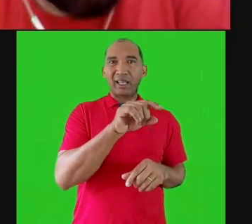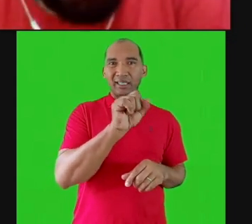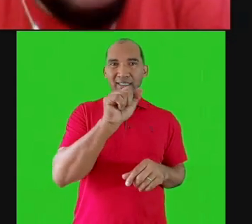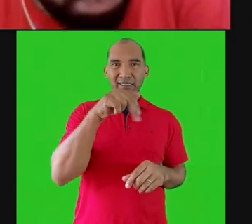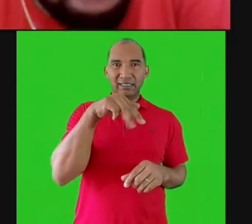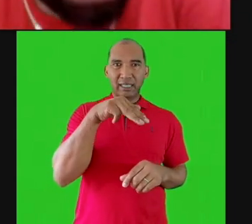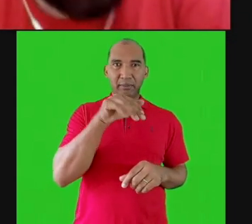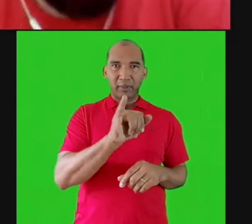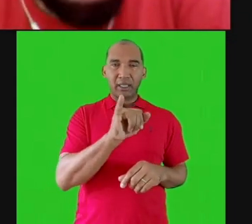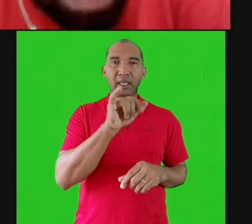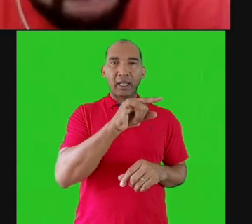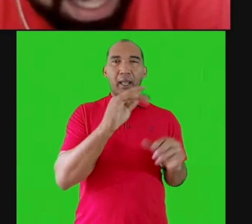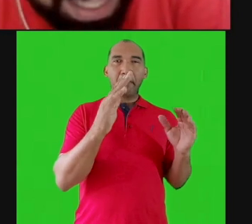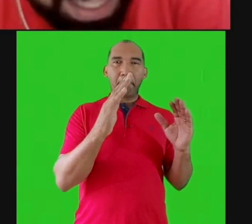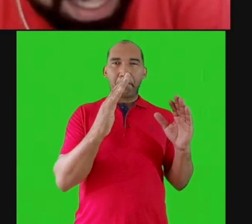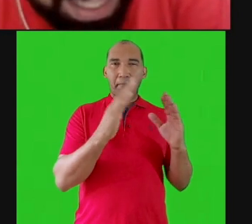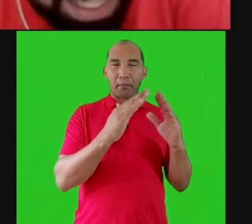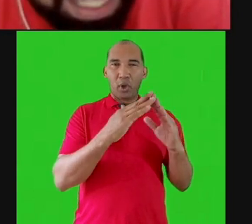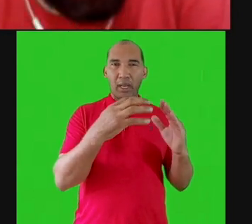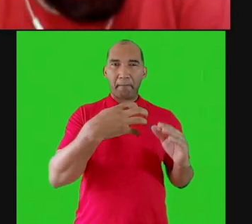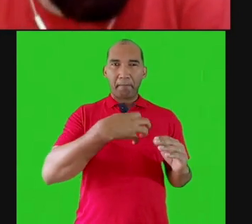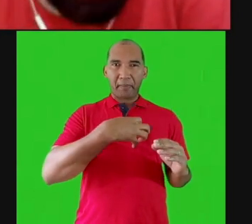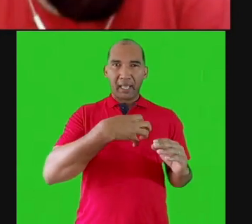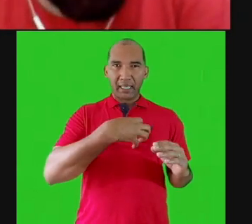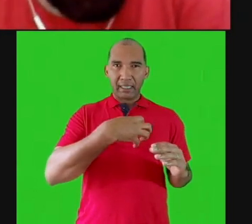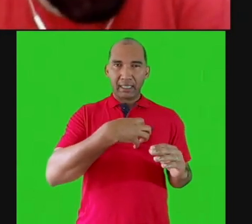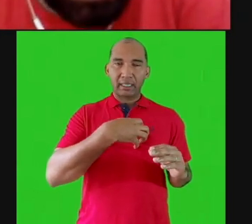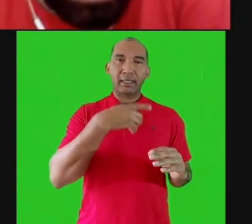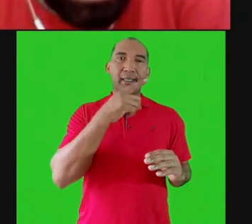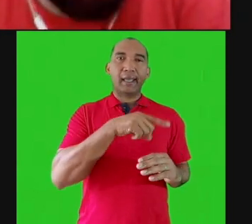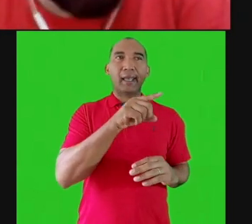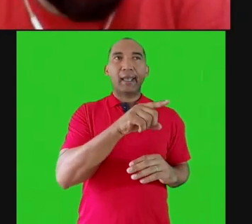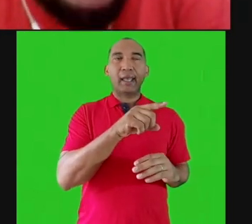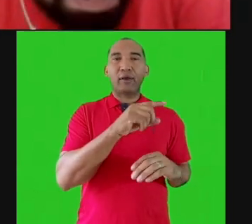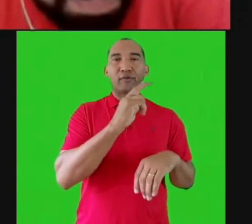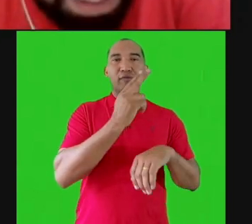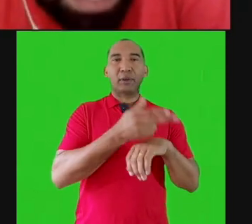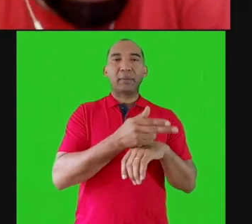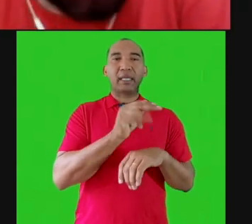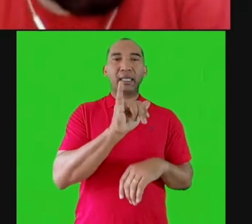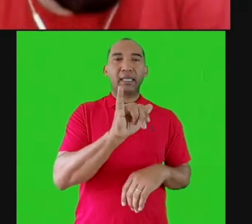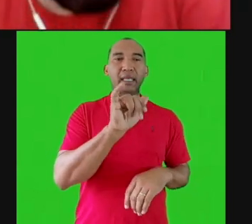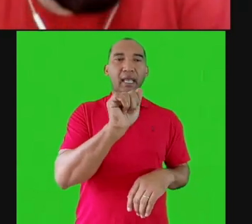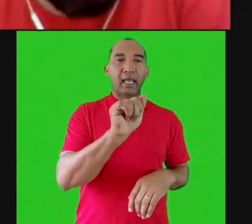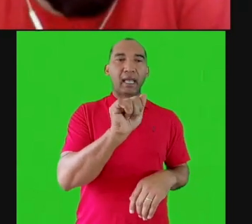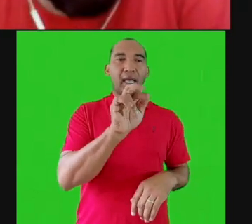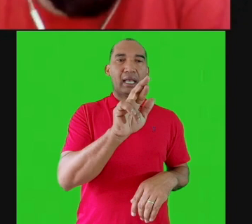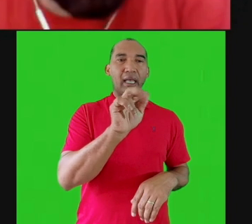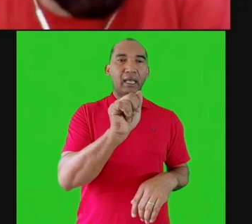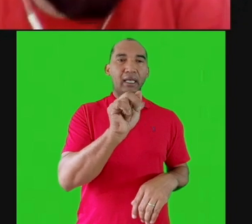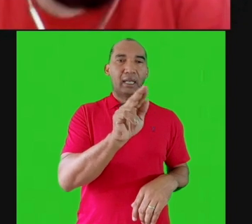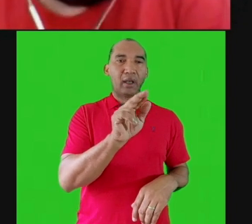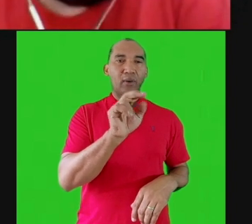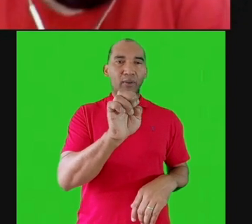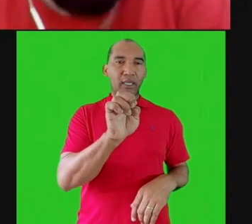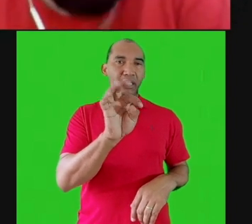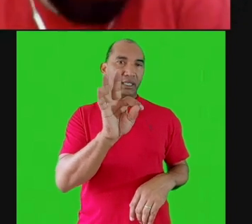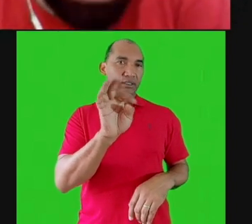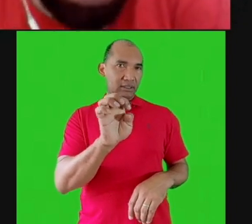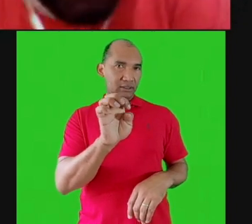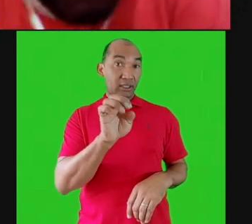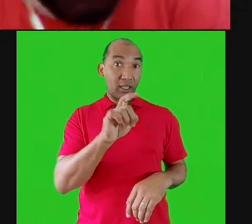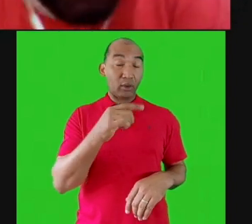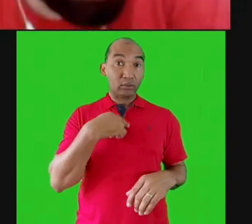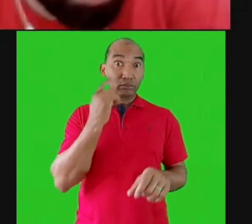indígena, cabocla, que mora na Bahia, e que traz um filme maravilhoso chamado Iarauete, que ela estuda uma coisa que eu